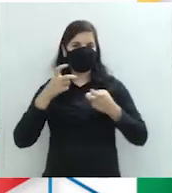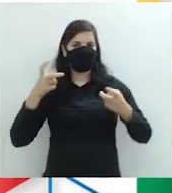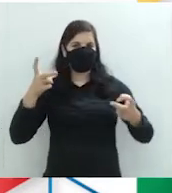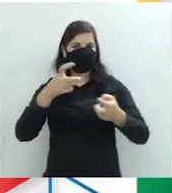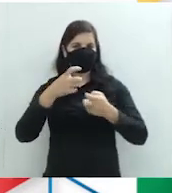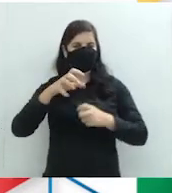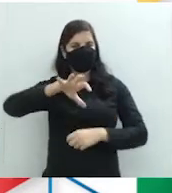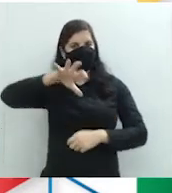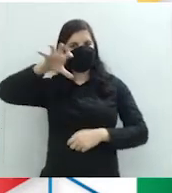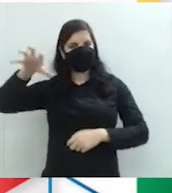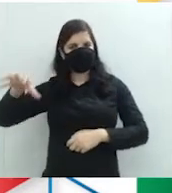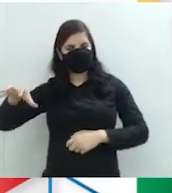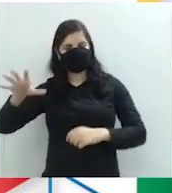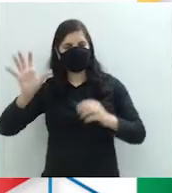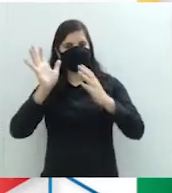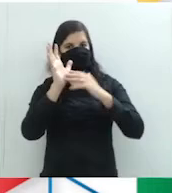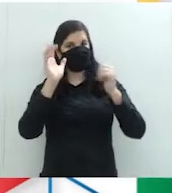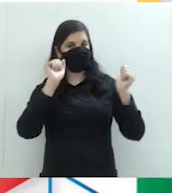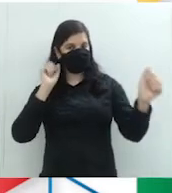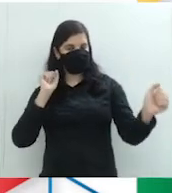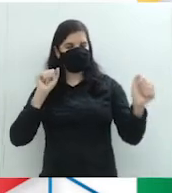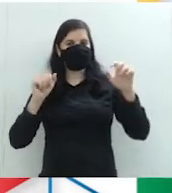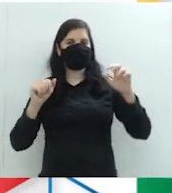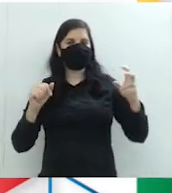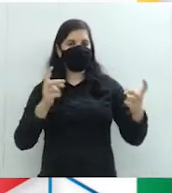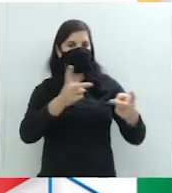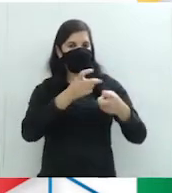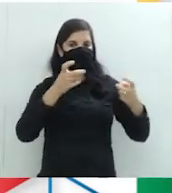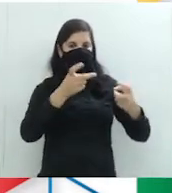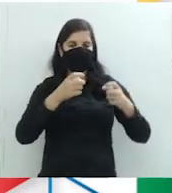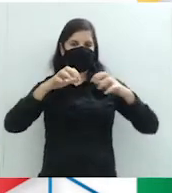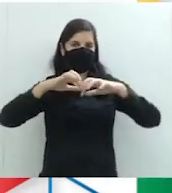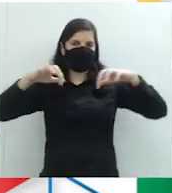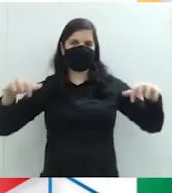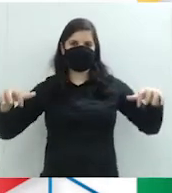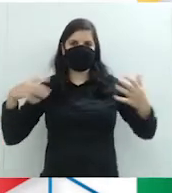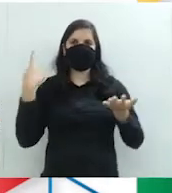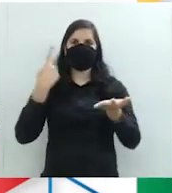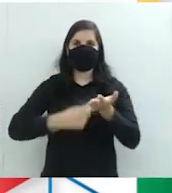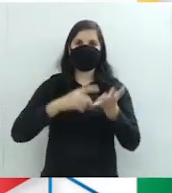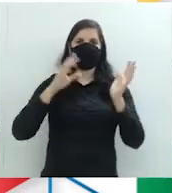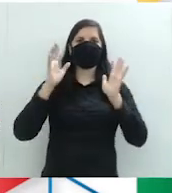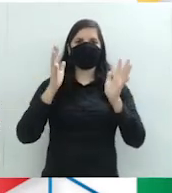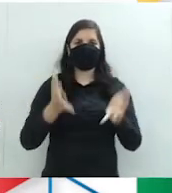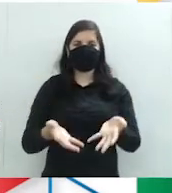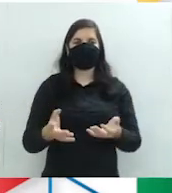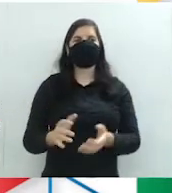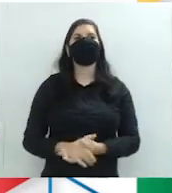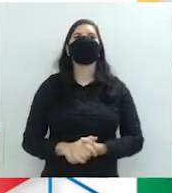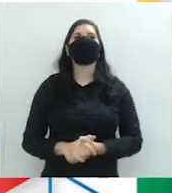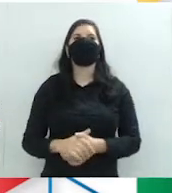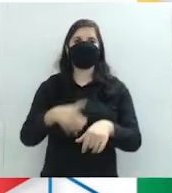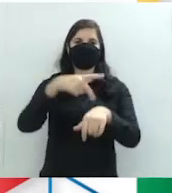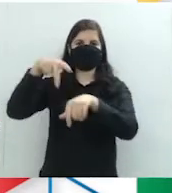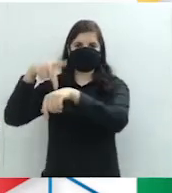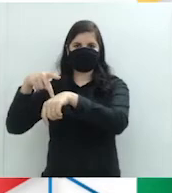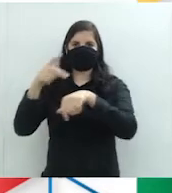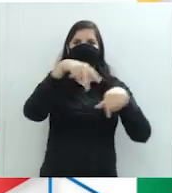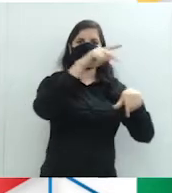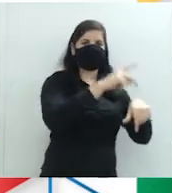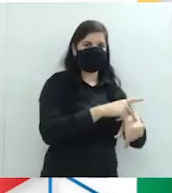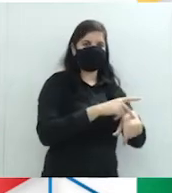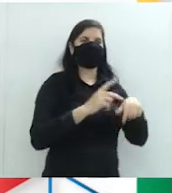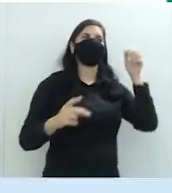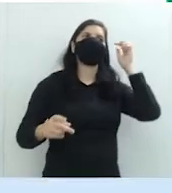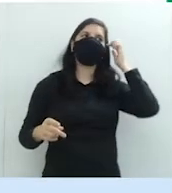parte, Espanha vai explorar tal parte. Então, um acordo selado entre os dois países,